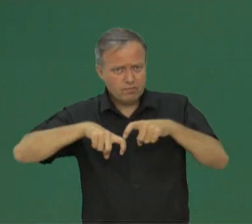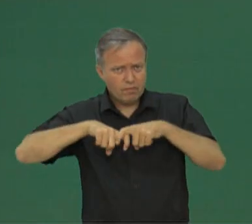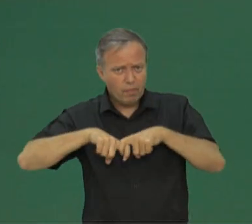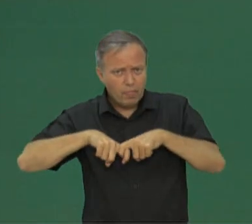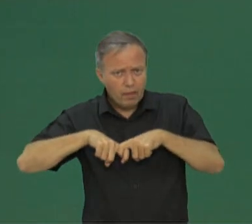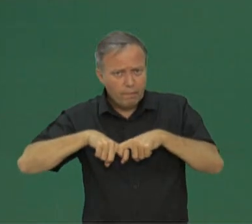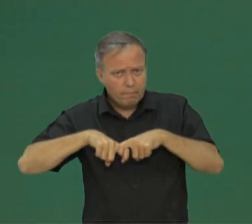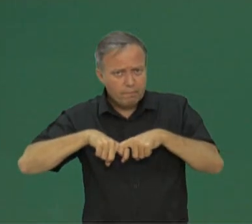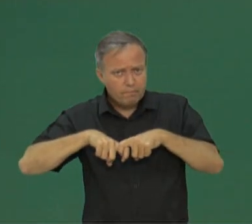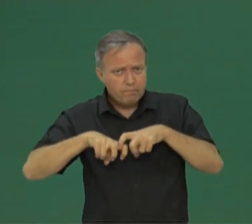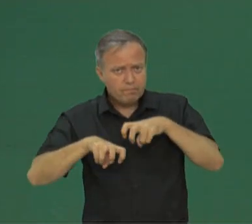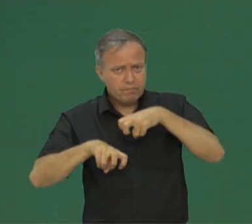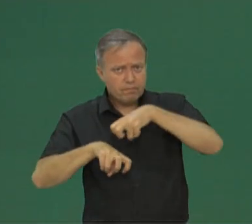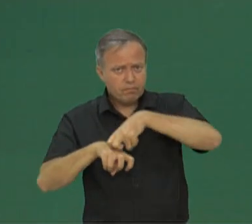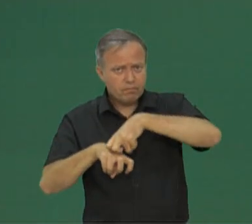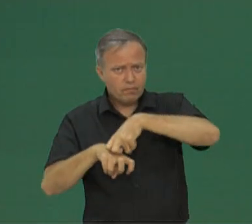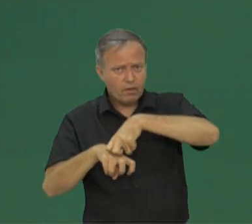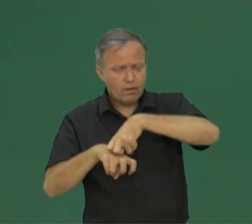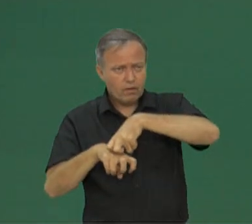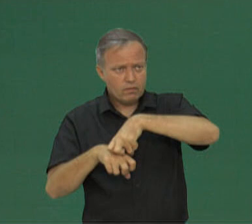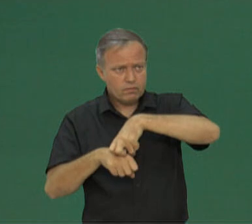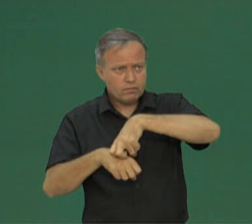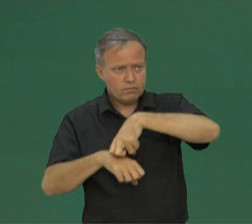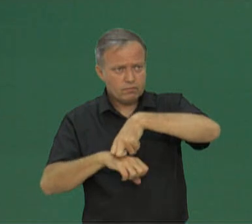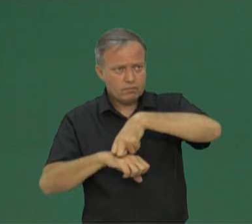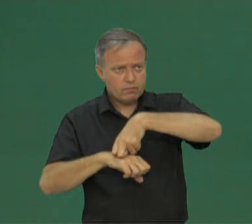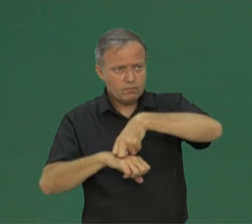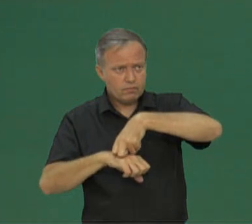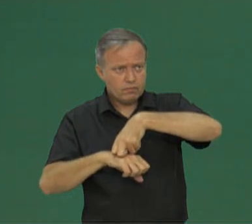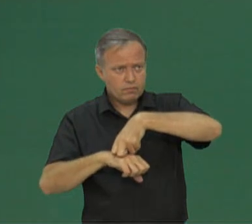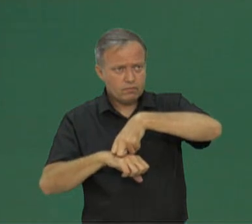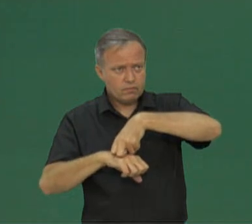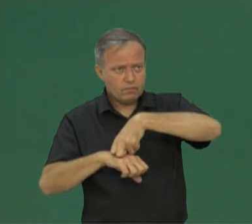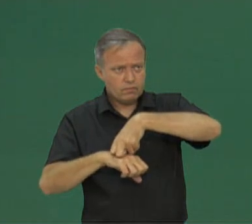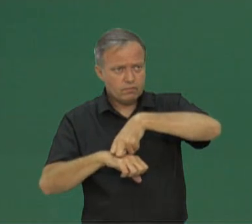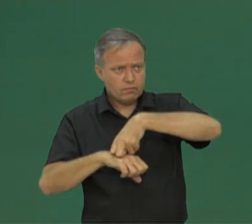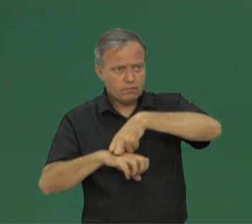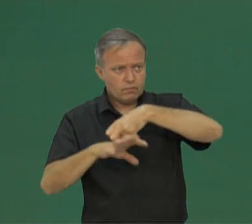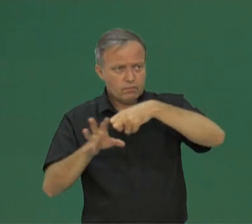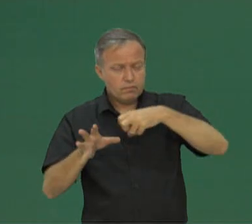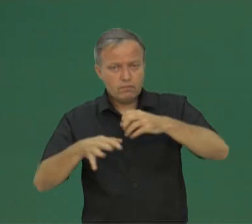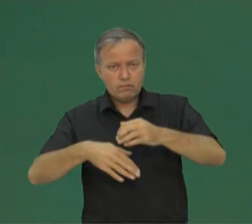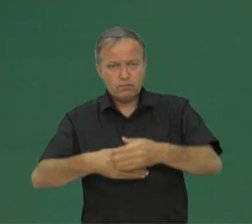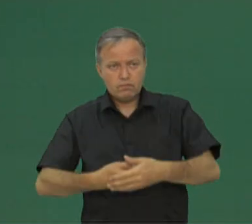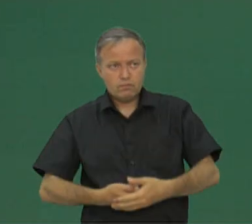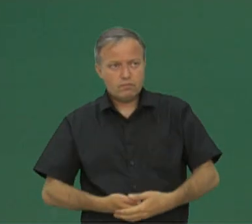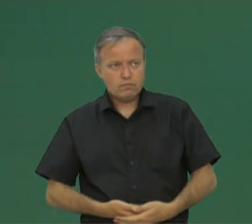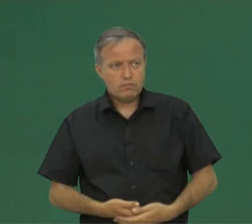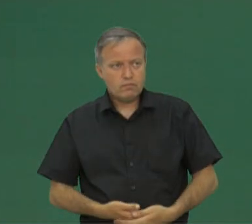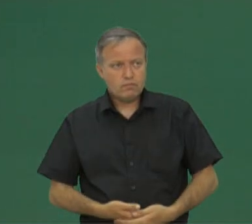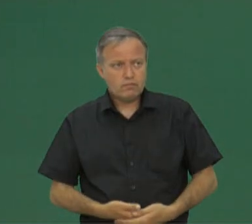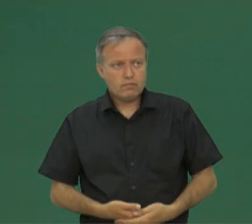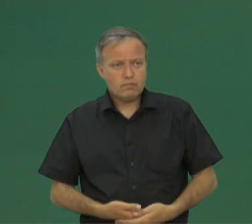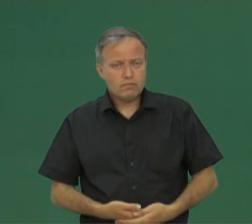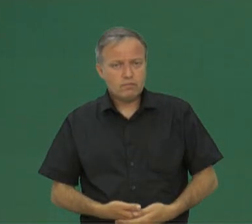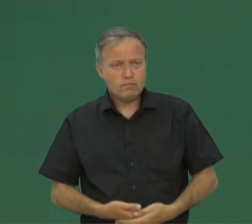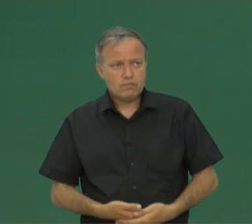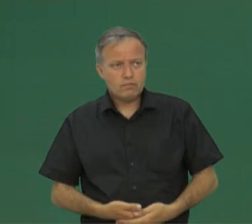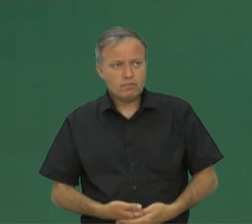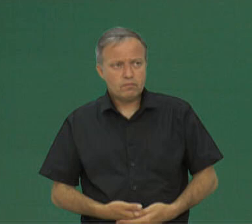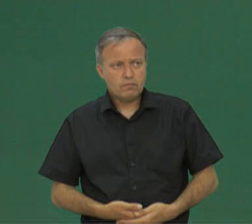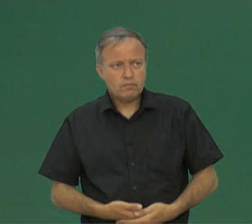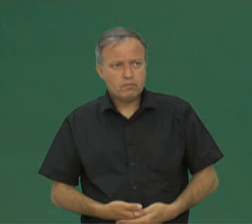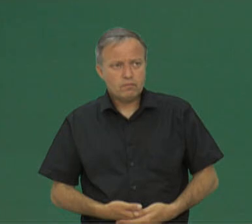estão sentadas sobre os calcanhares, certo? Estão com as mãos aqui à frente, né? E